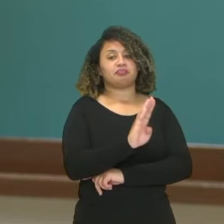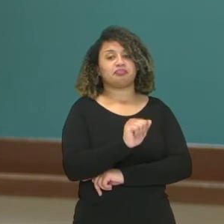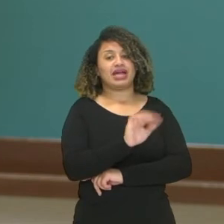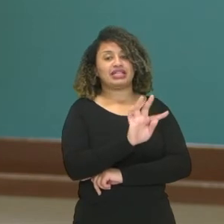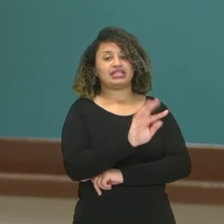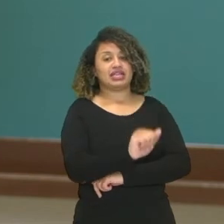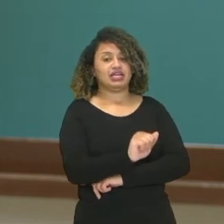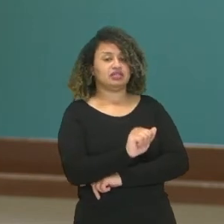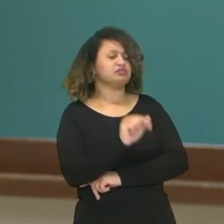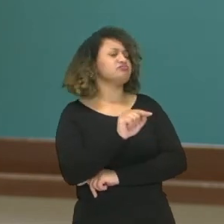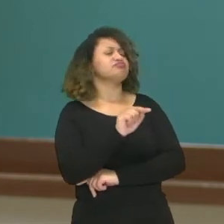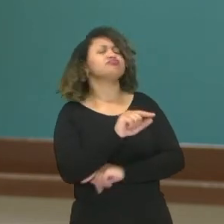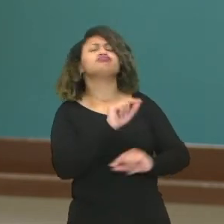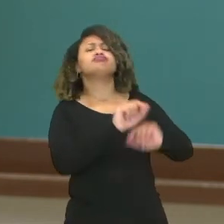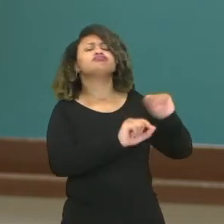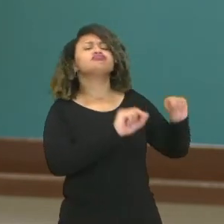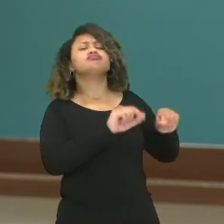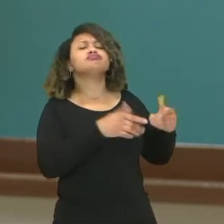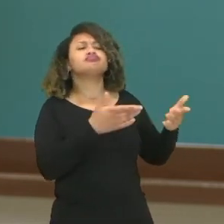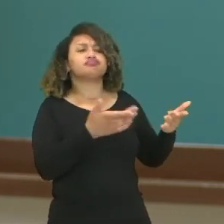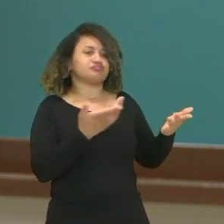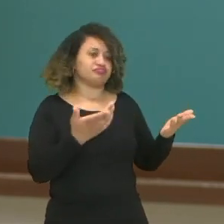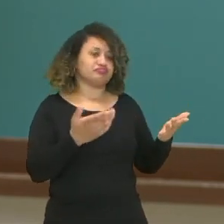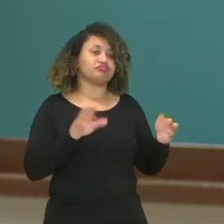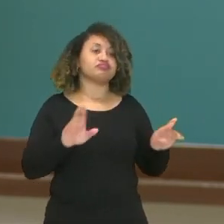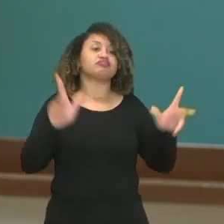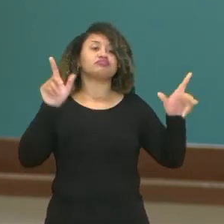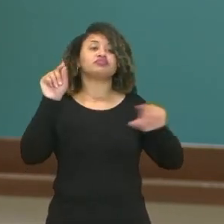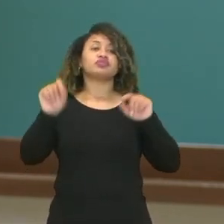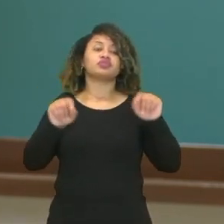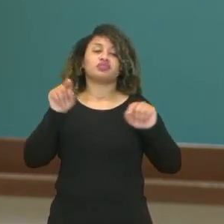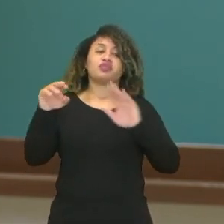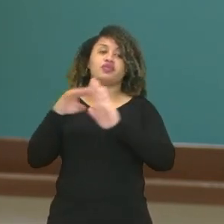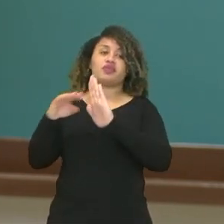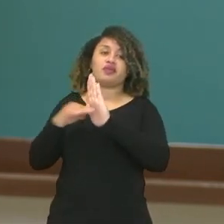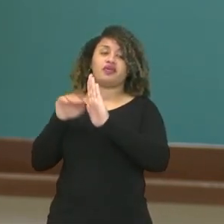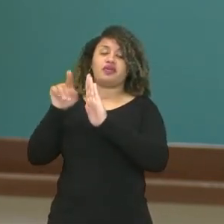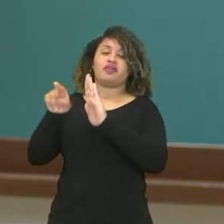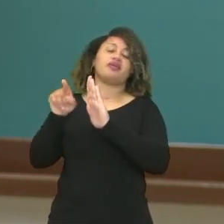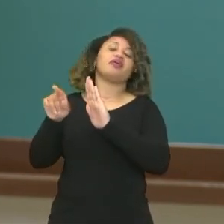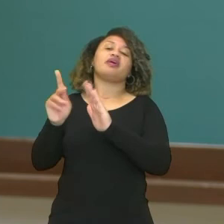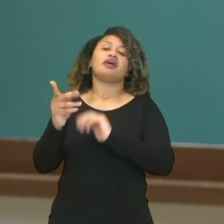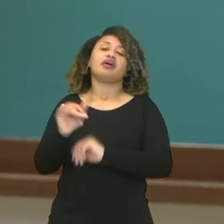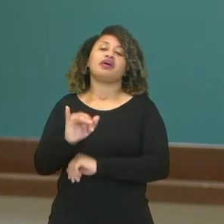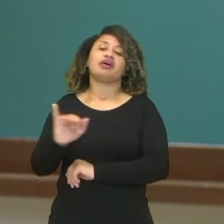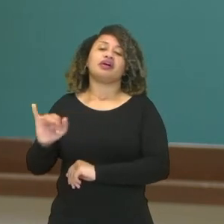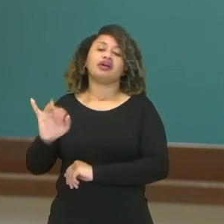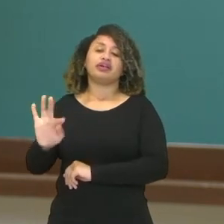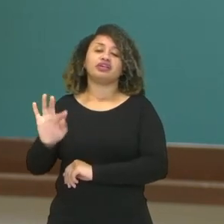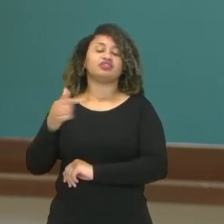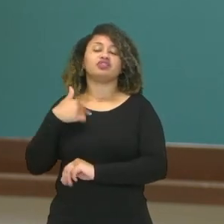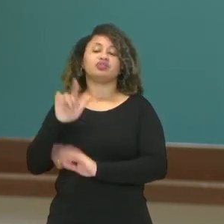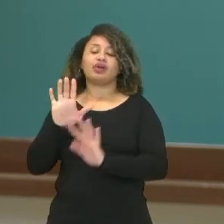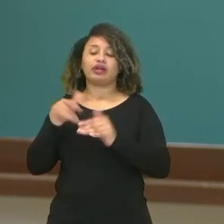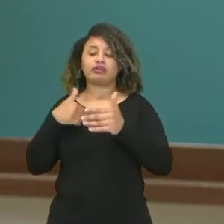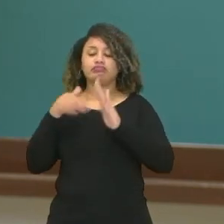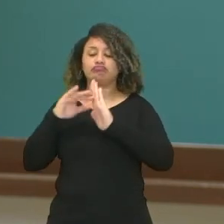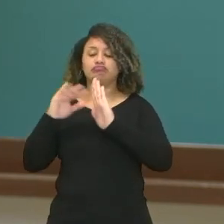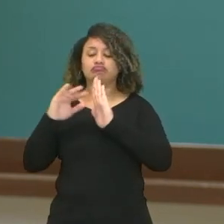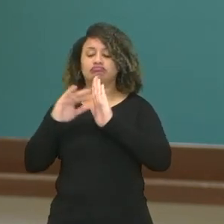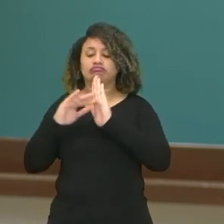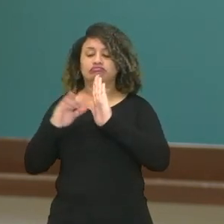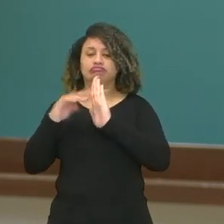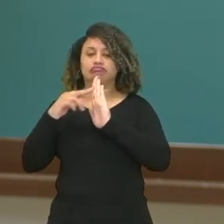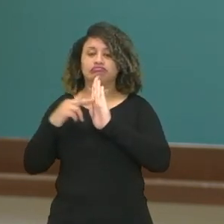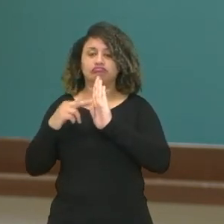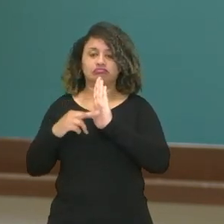O que é o Tabata? Então a diferença é a seguinte, o protocolo HIIT ele não é fechado. Tá? O protocolo a gente